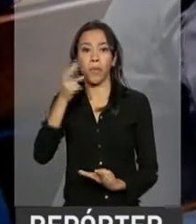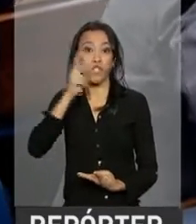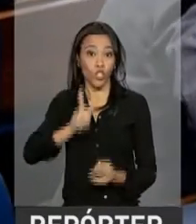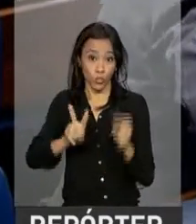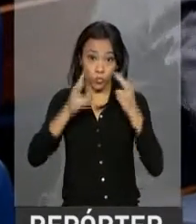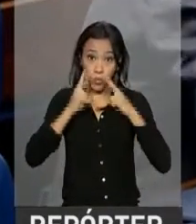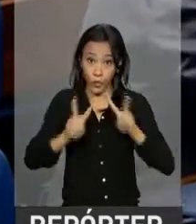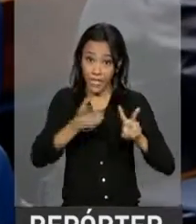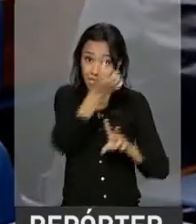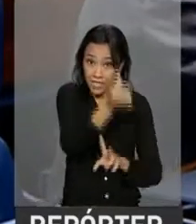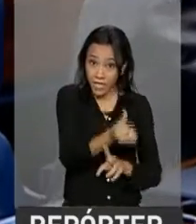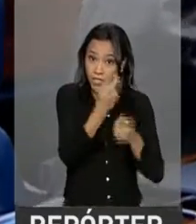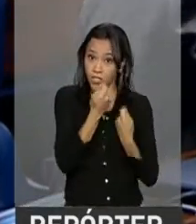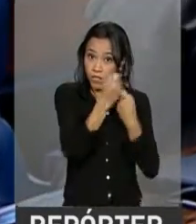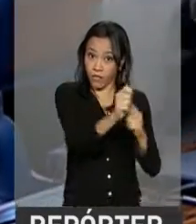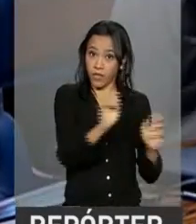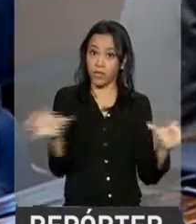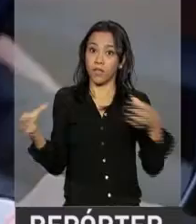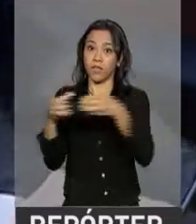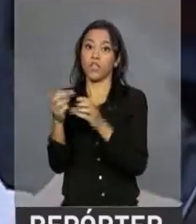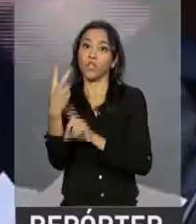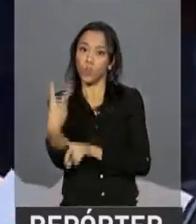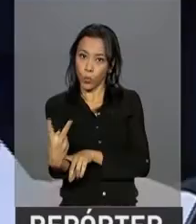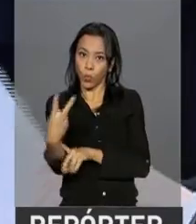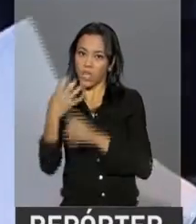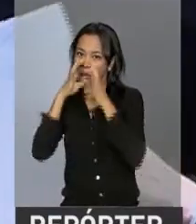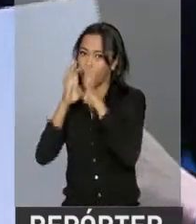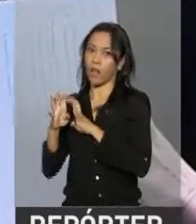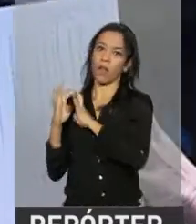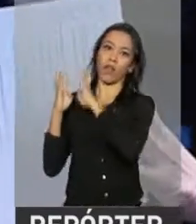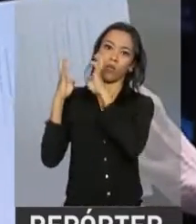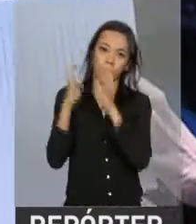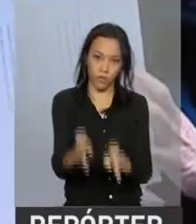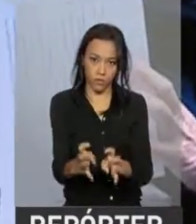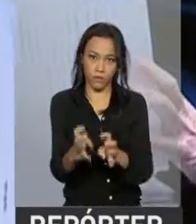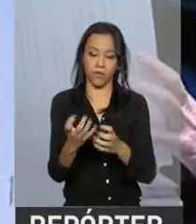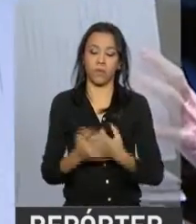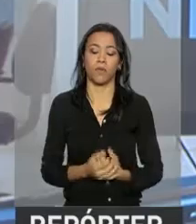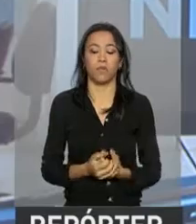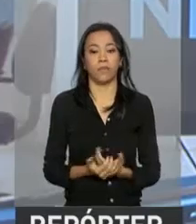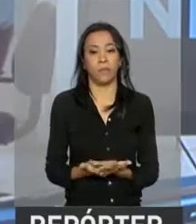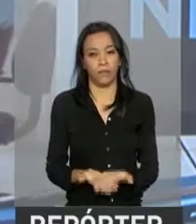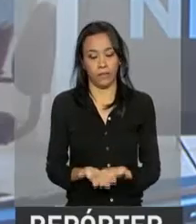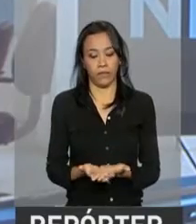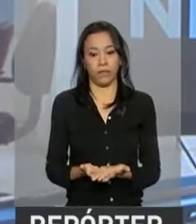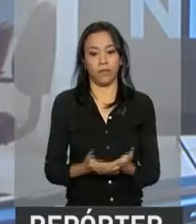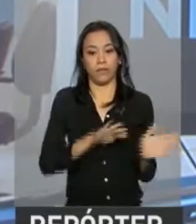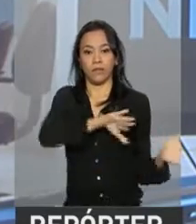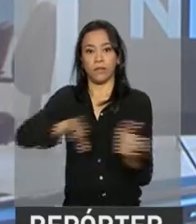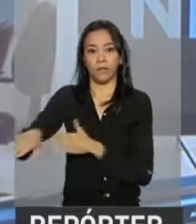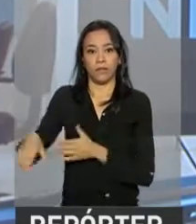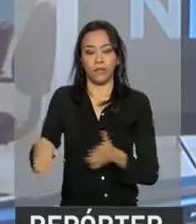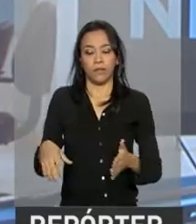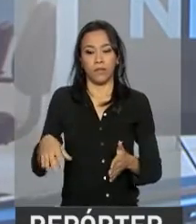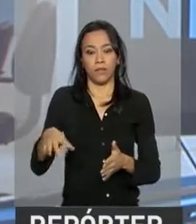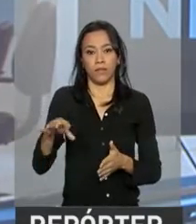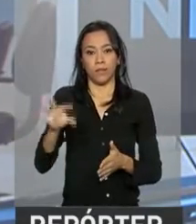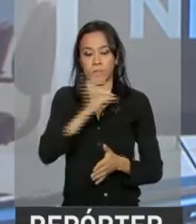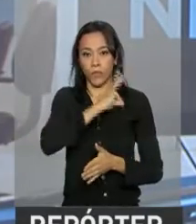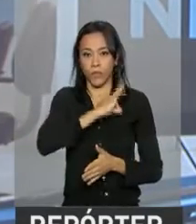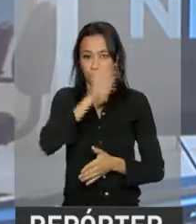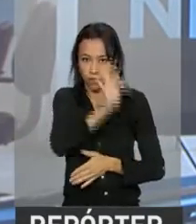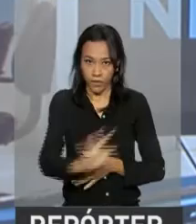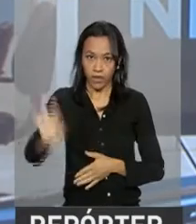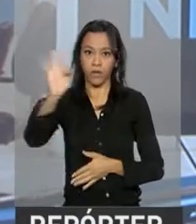seis delas de defesa e duas de acusação ea polícia federal o ministério público